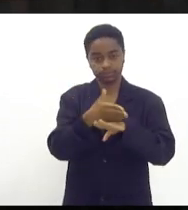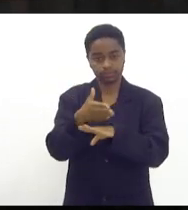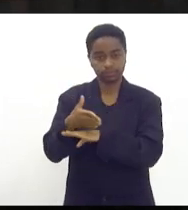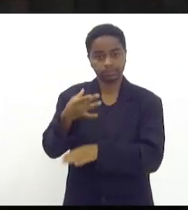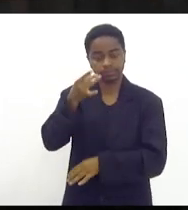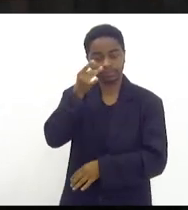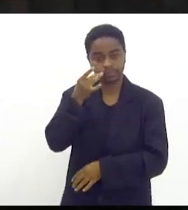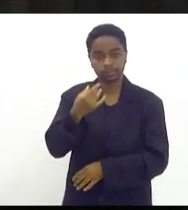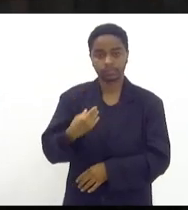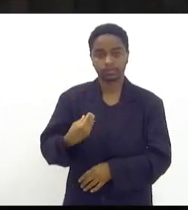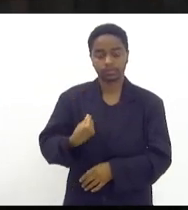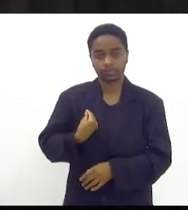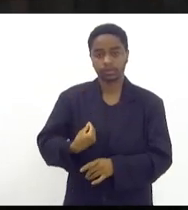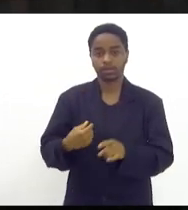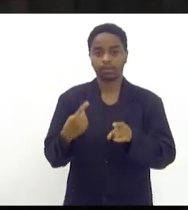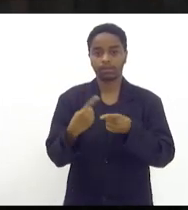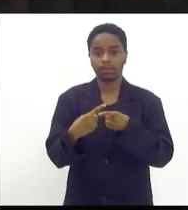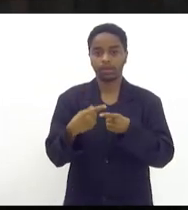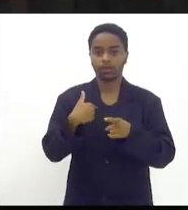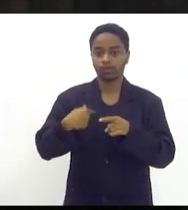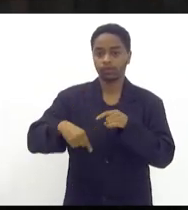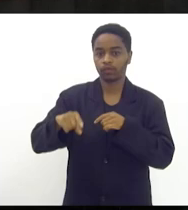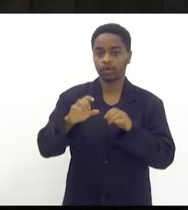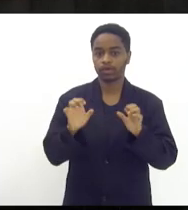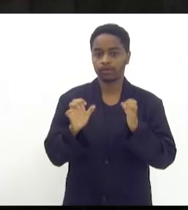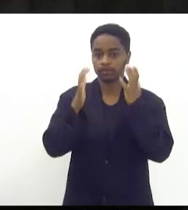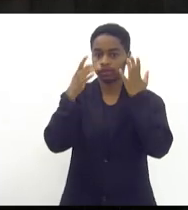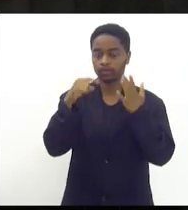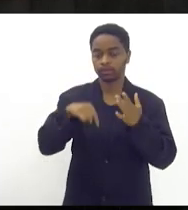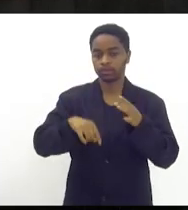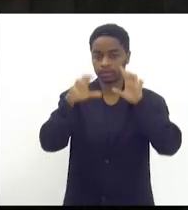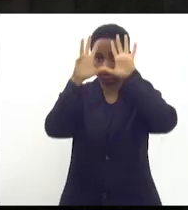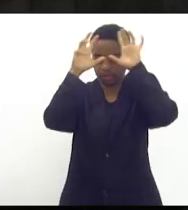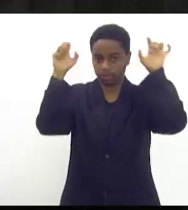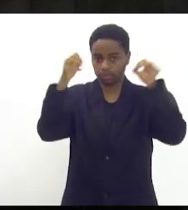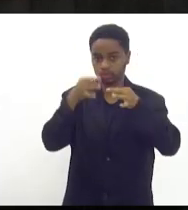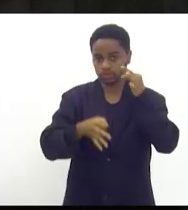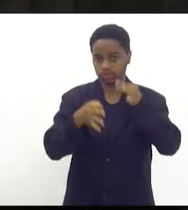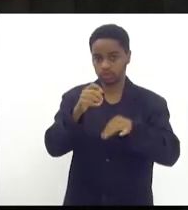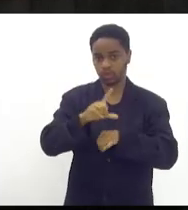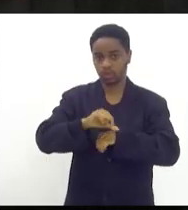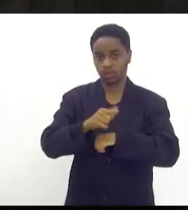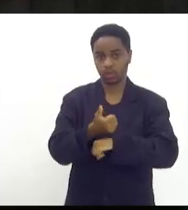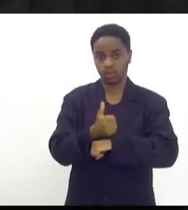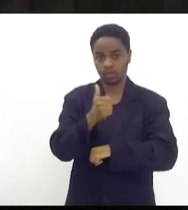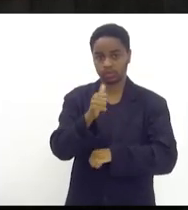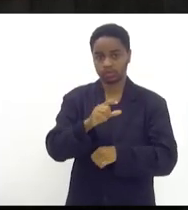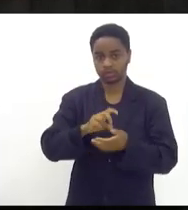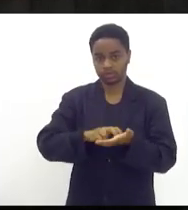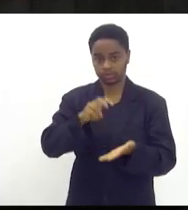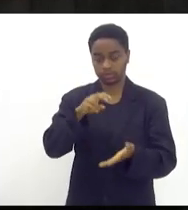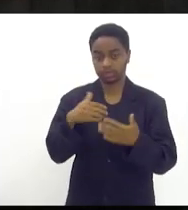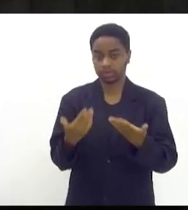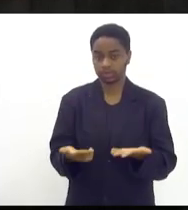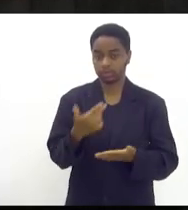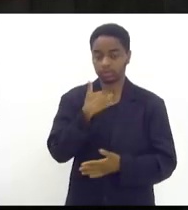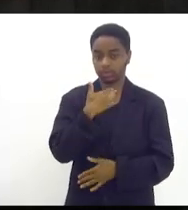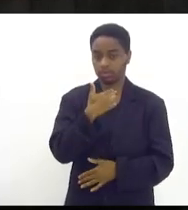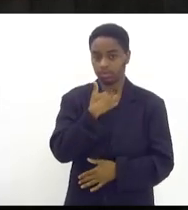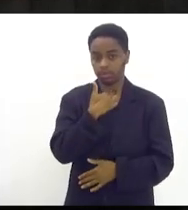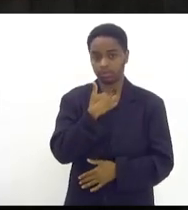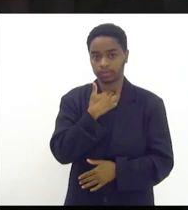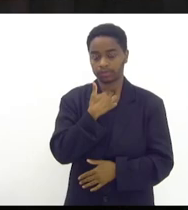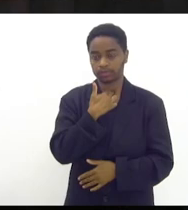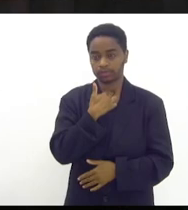presentes, porque eu irei participar de um evento aqui no Tribunal de Justiça às 11 horas da manhã. Então, eu não poderia deixar